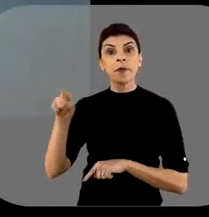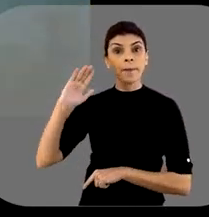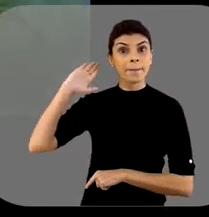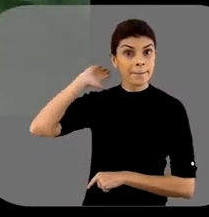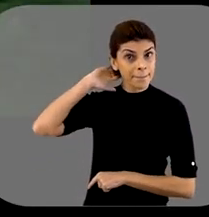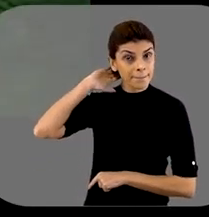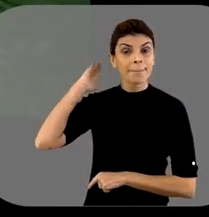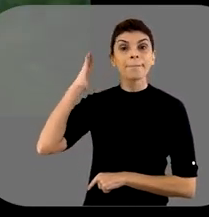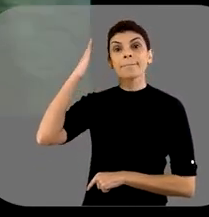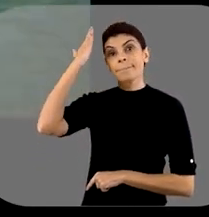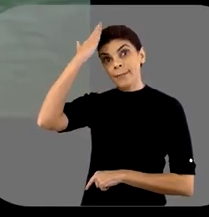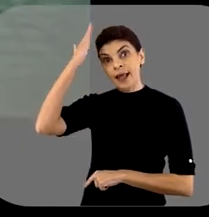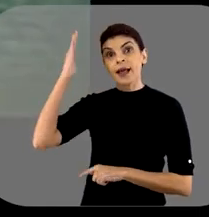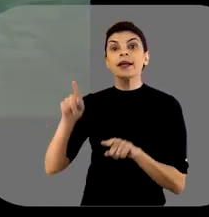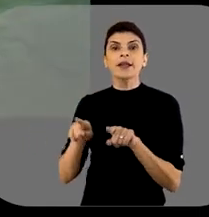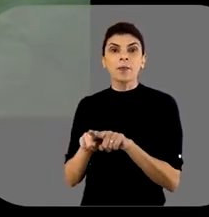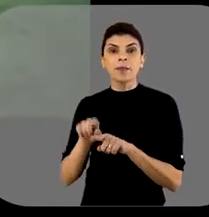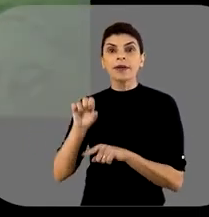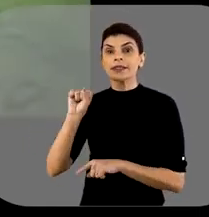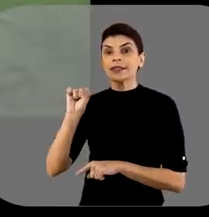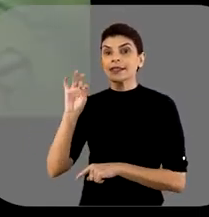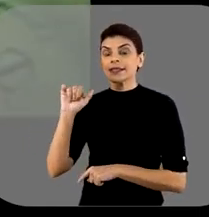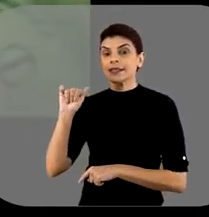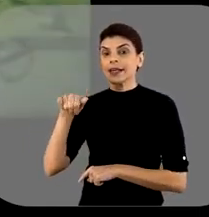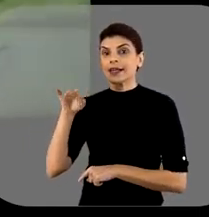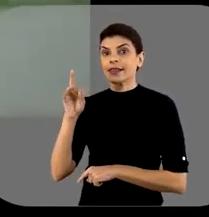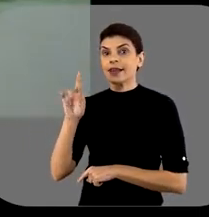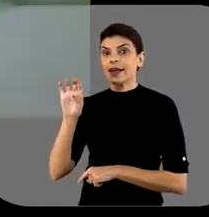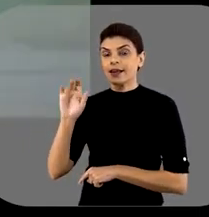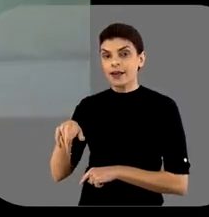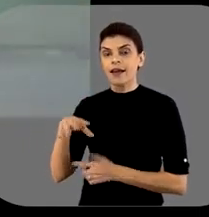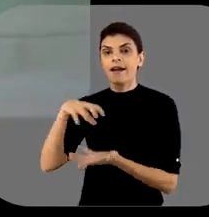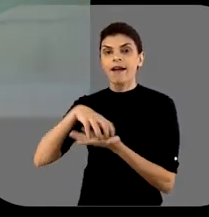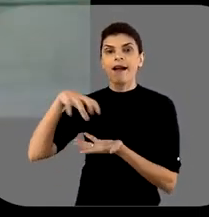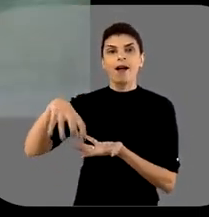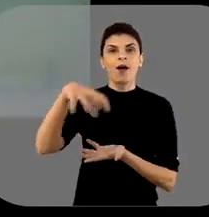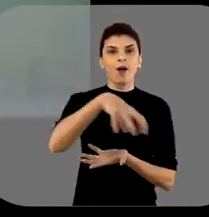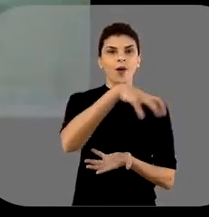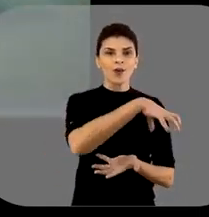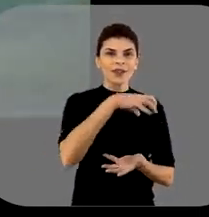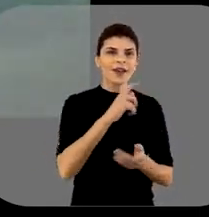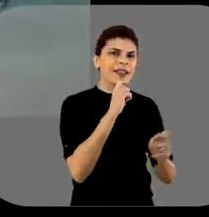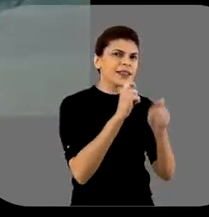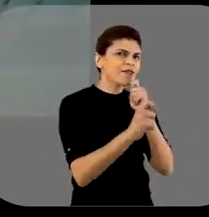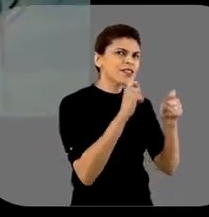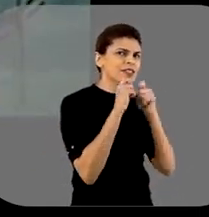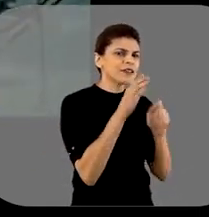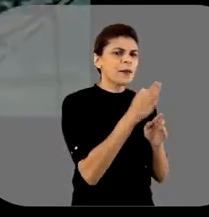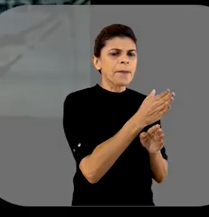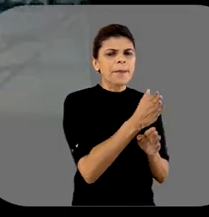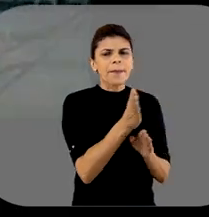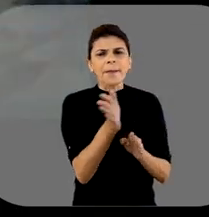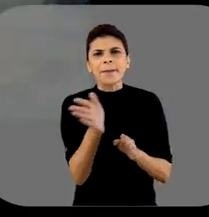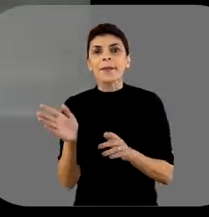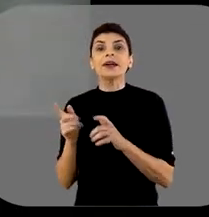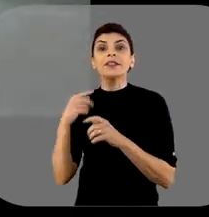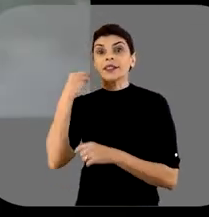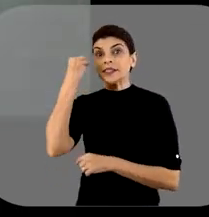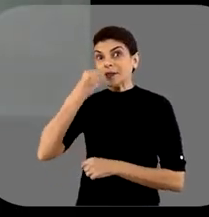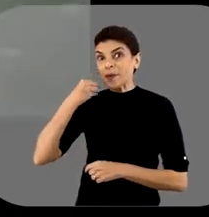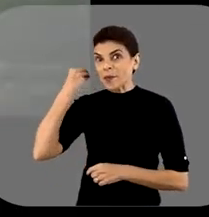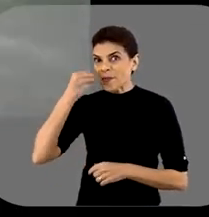Belém, Belém-Santarém, Santarém, Oriximiná, Oriximiná, aldeia. A gente vai entrevistando as pessoas no caminho. Vai ser uma